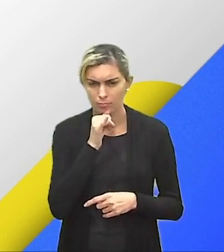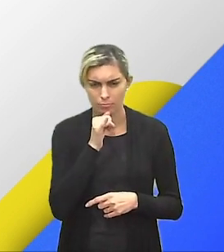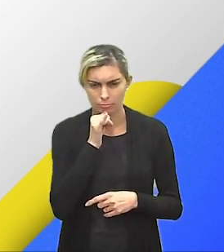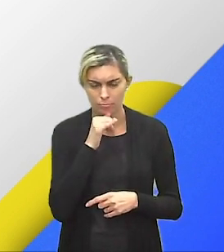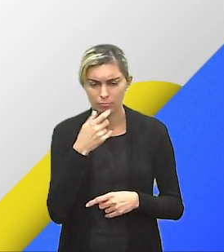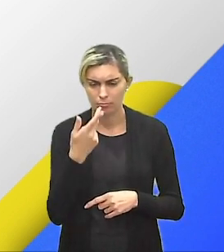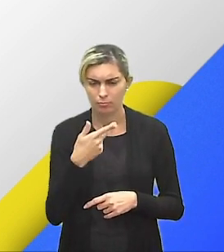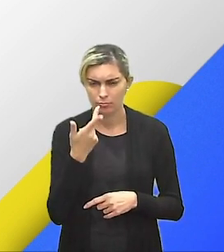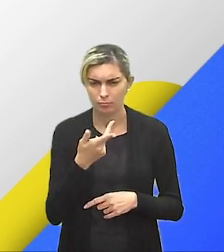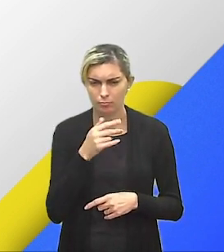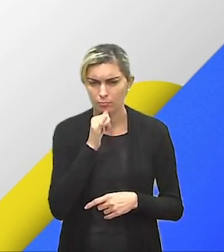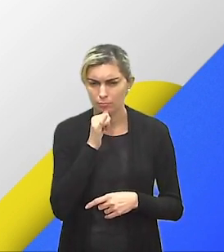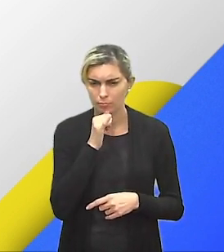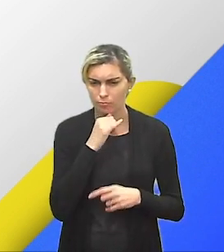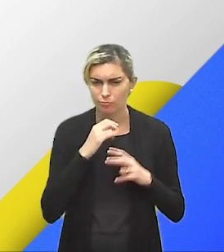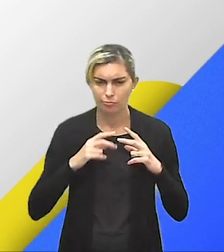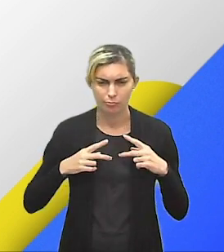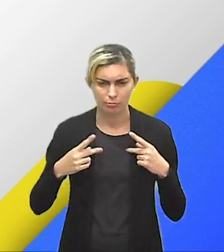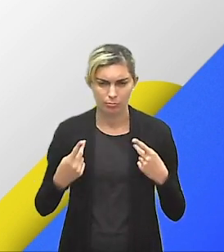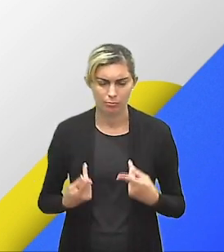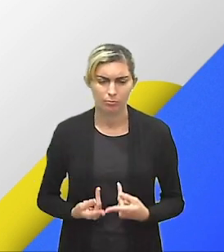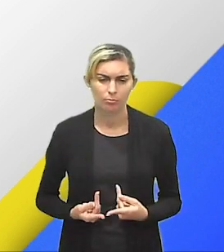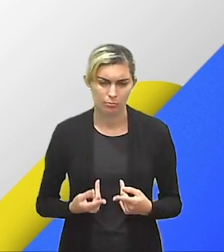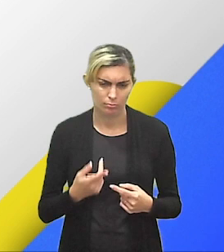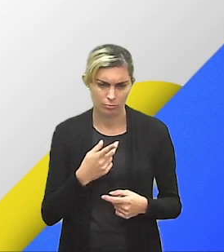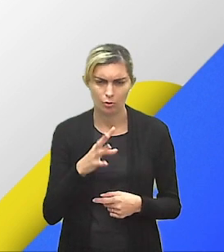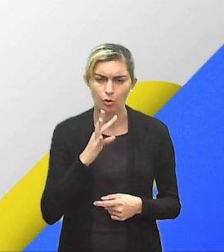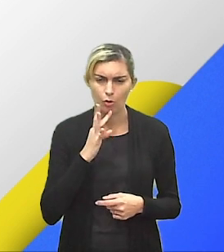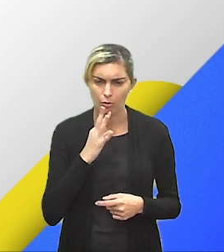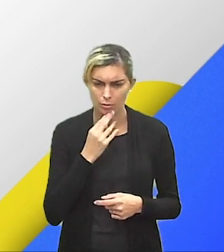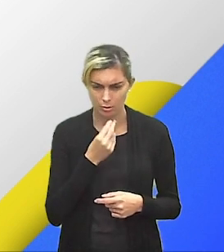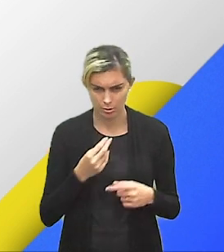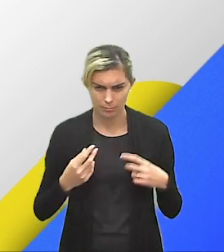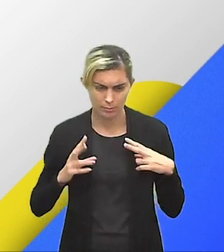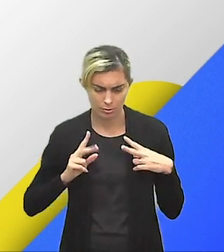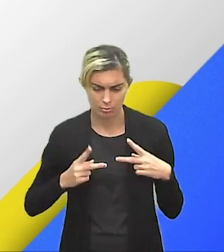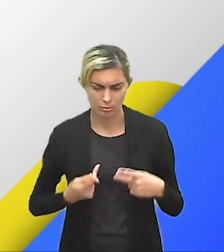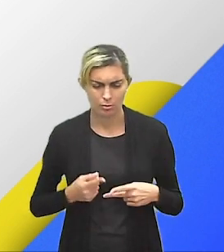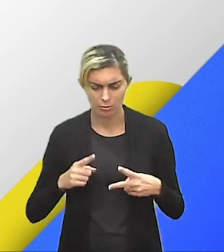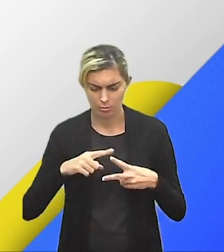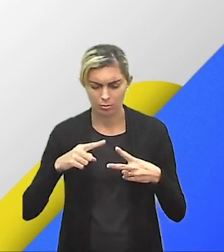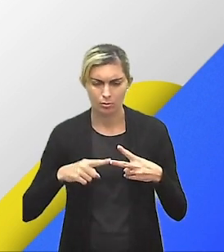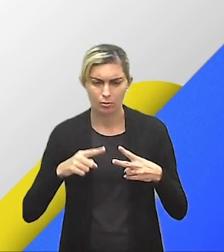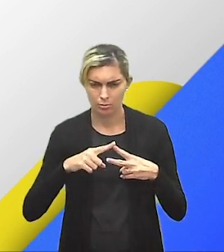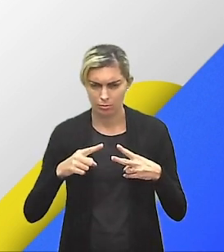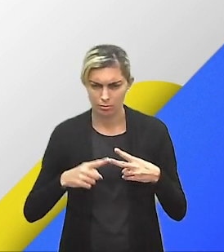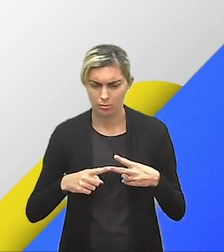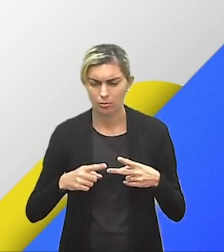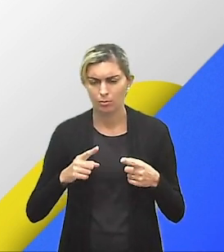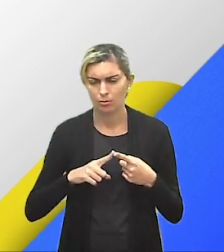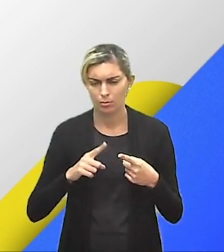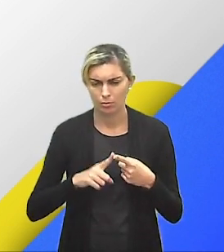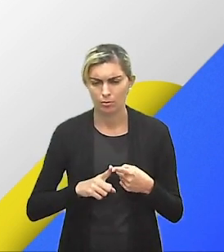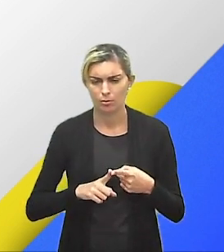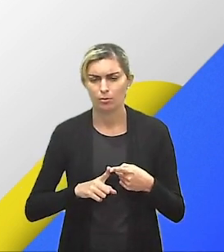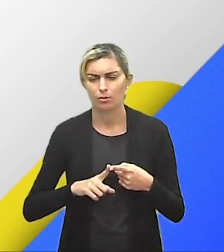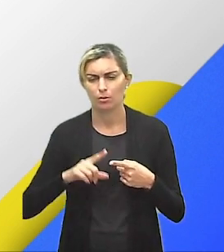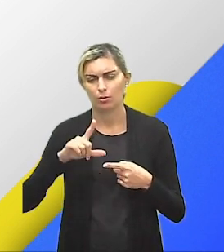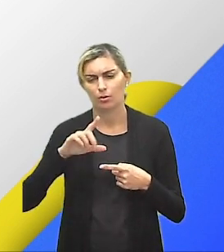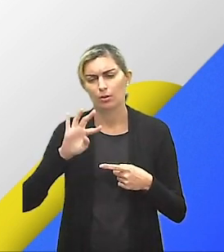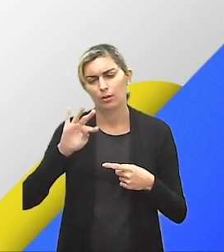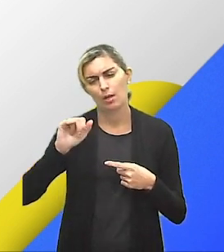falando é o conhecimento humano, certo? Esse conhecimento humano, ele se subdivide entre tácito e